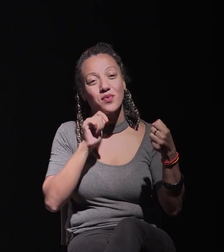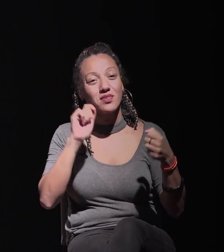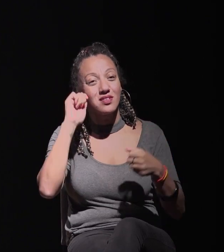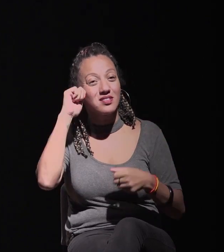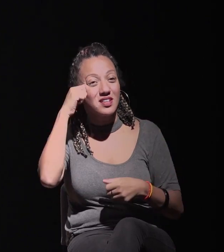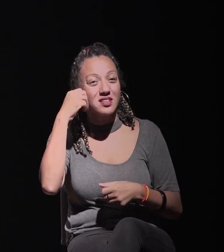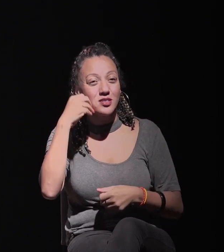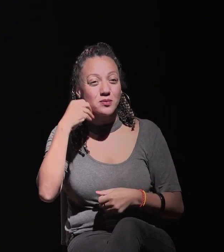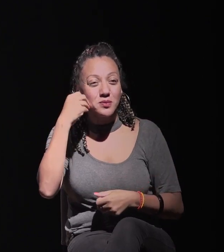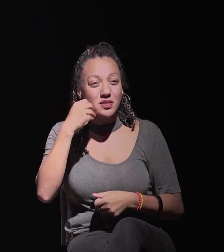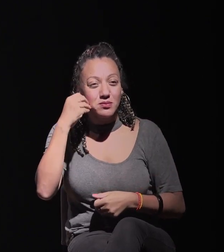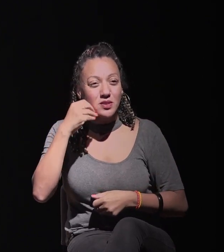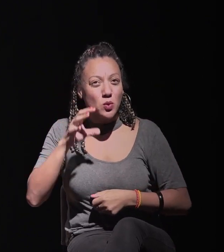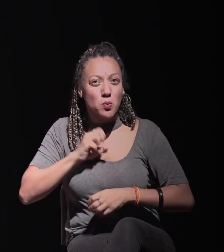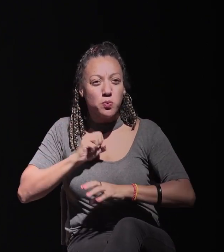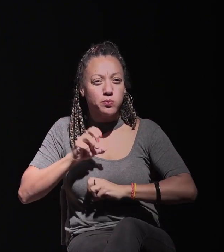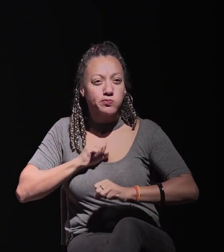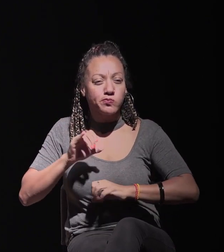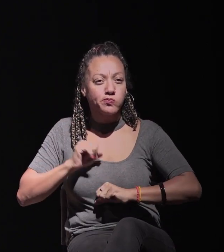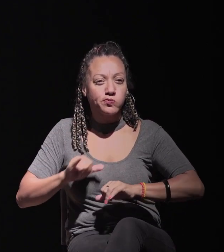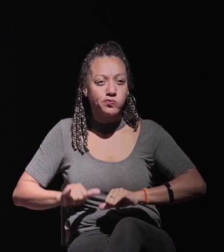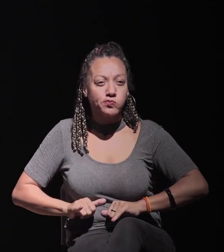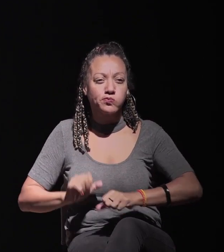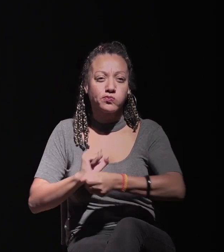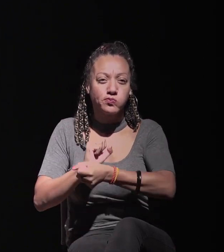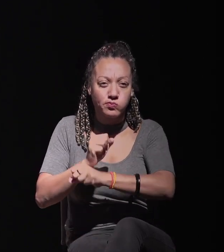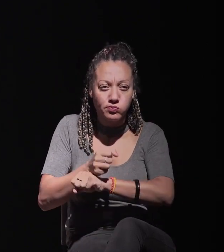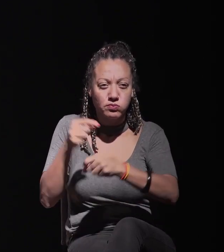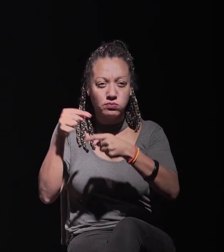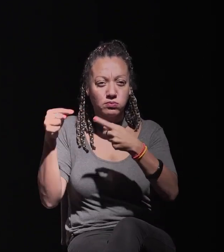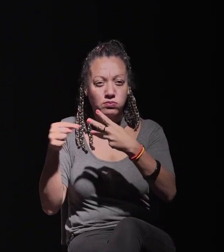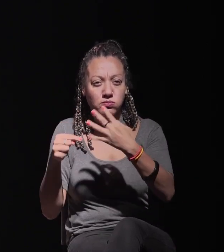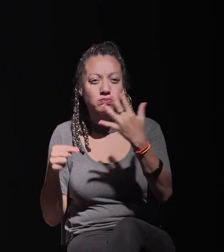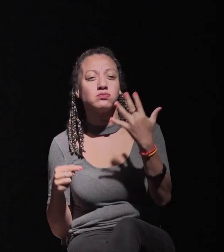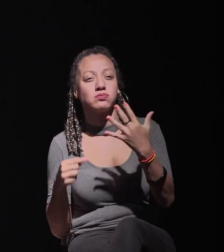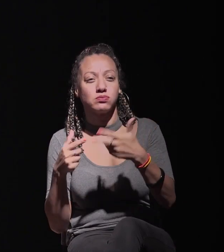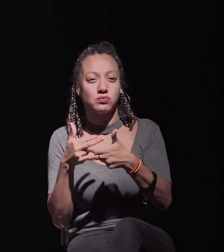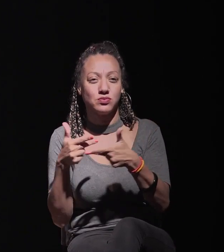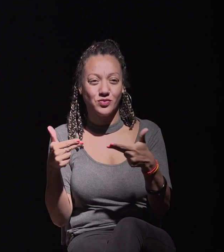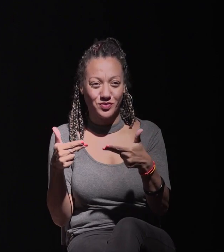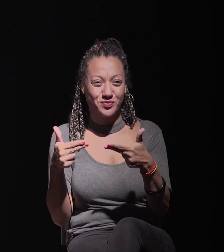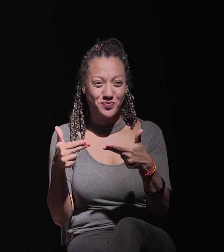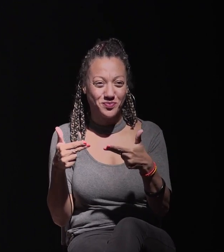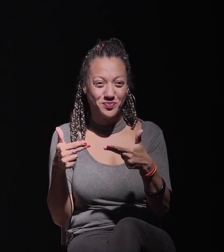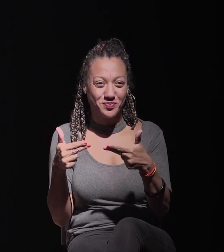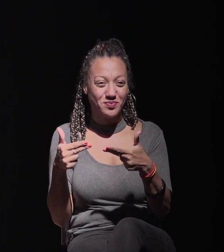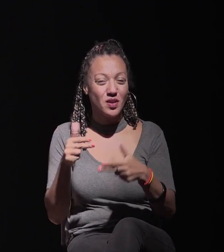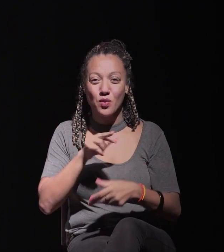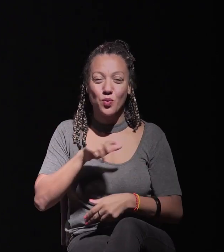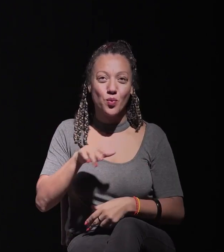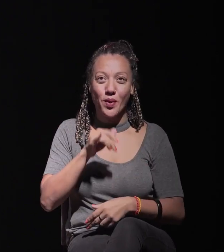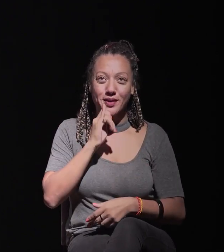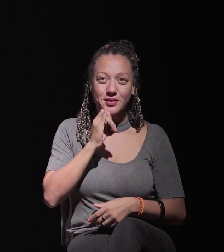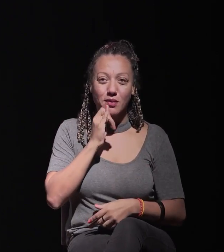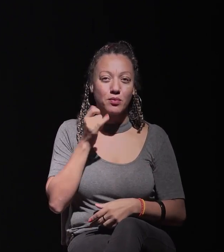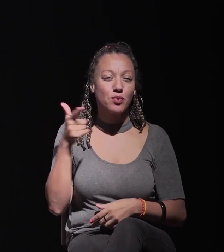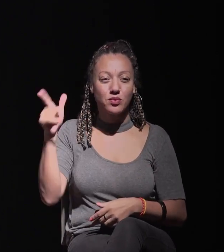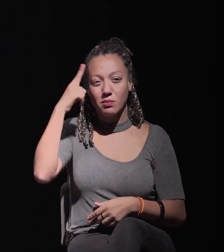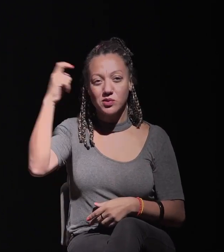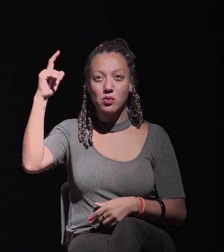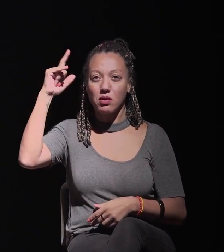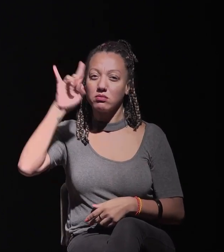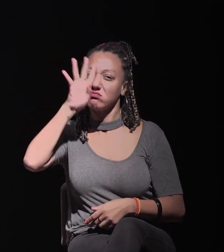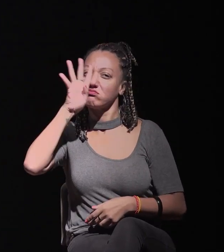experiência. Não é só de narrativa teórica, sistematizada, de alguém que foi a campo, observou, escreveu e